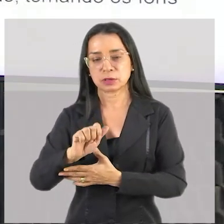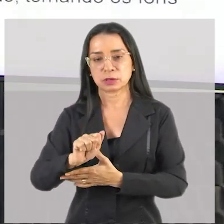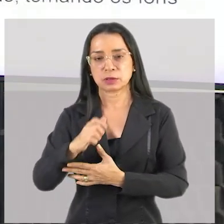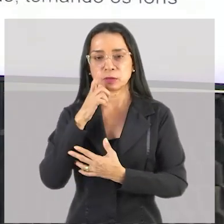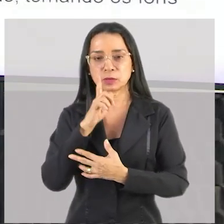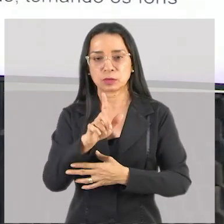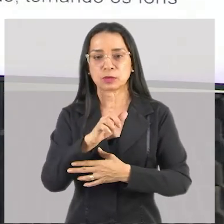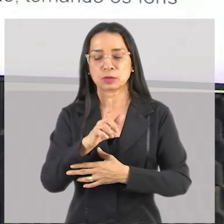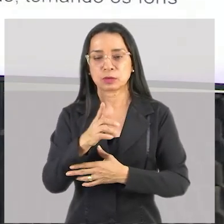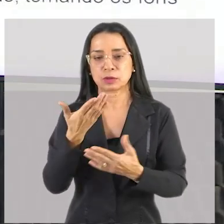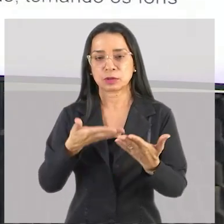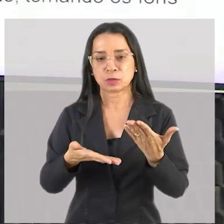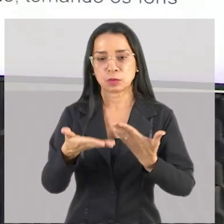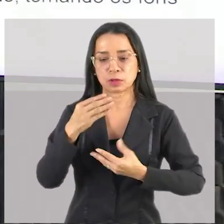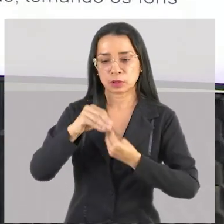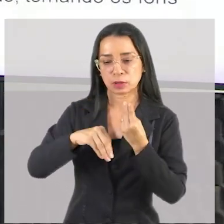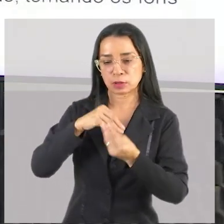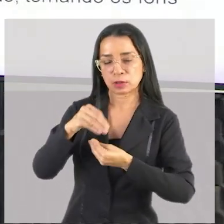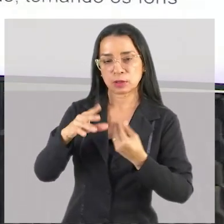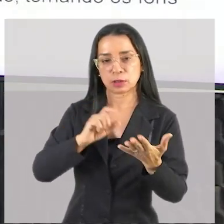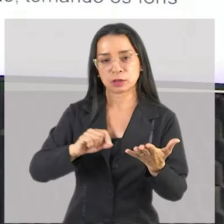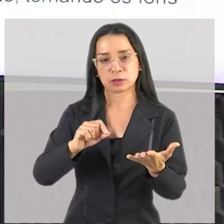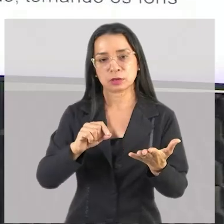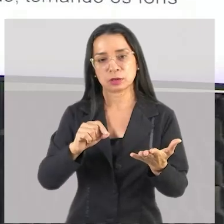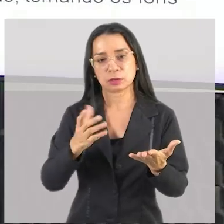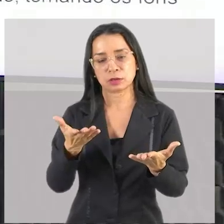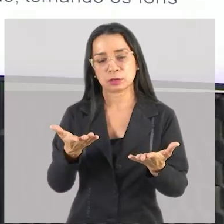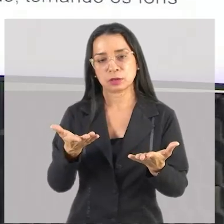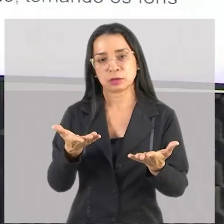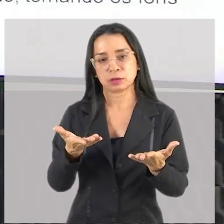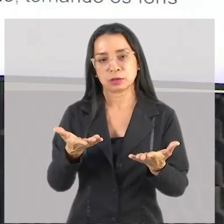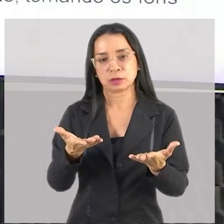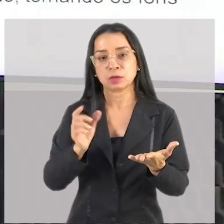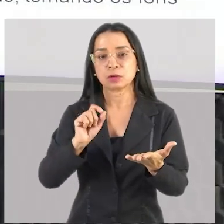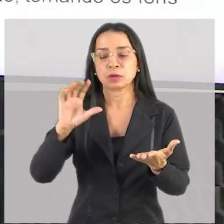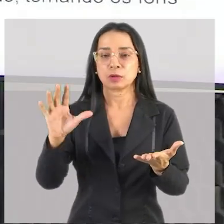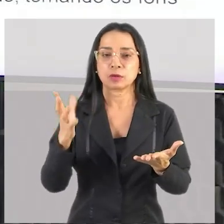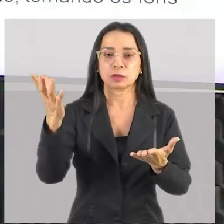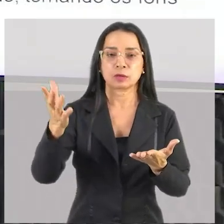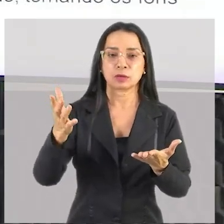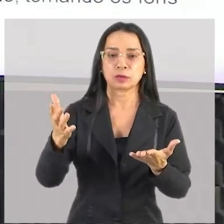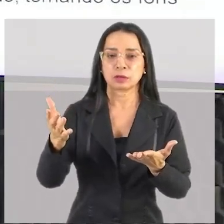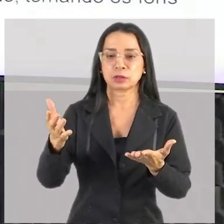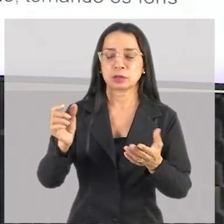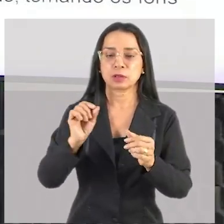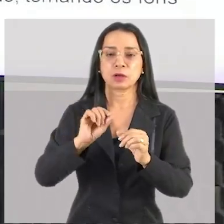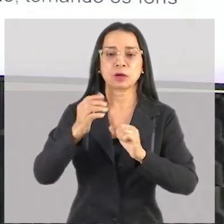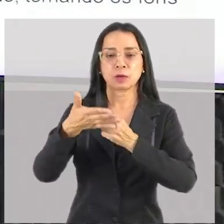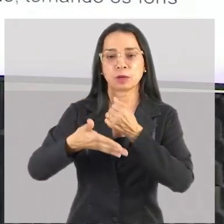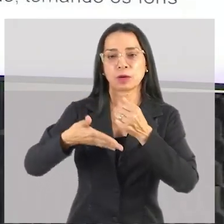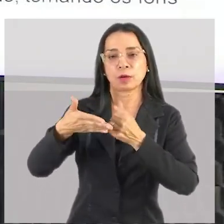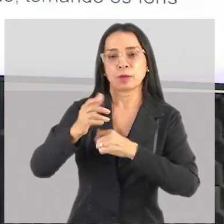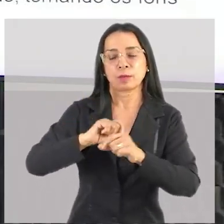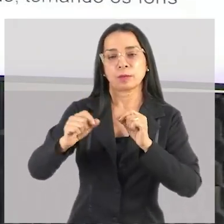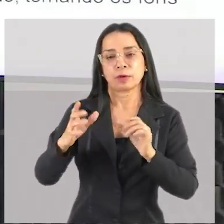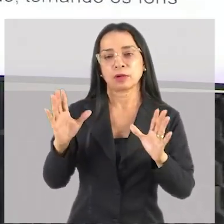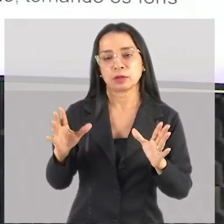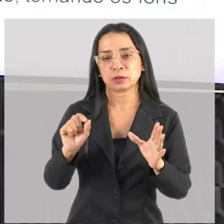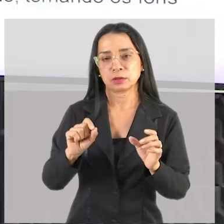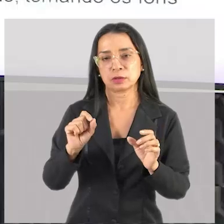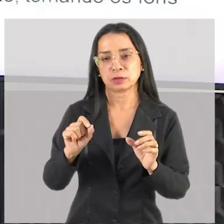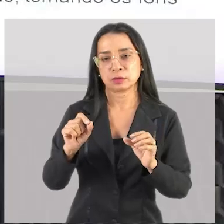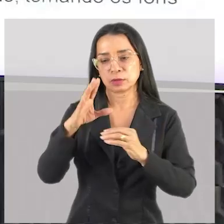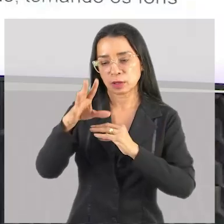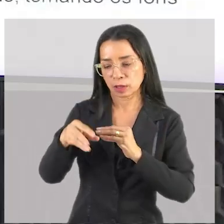eu consigo interagir a hidroxila com esse íon alumínio. O que acontece? Eu formo uma base, o hidróxido de alumínio, e aí o alumínio